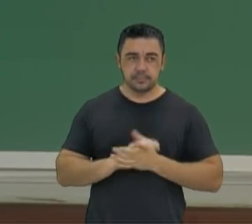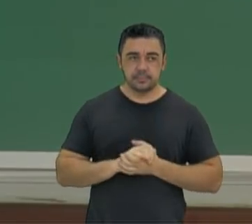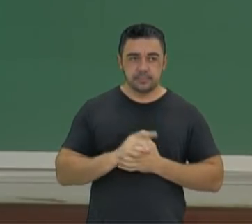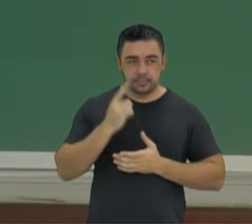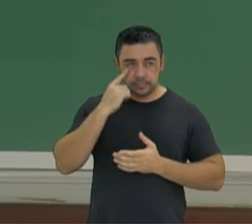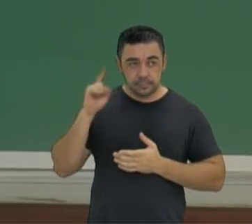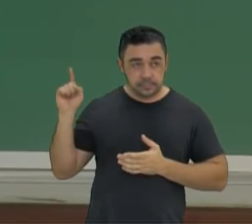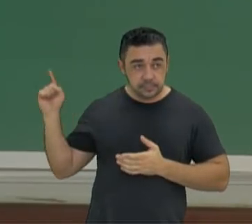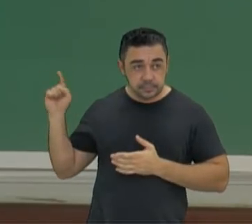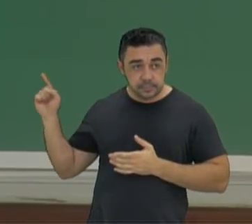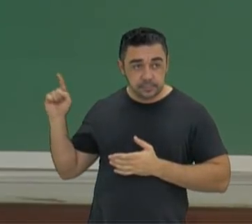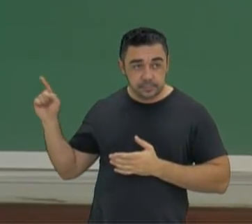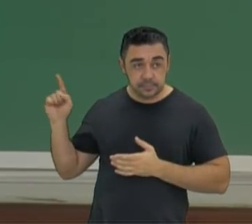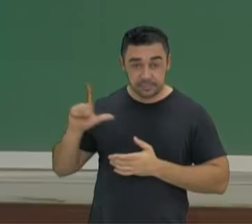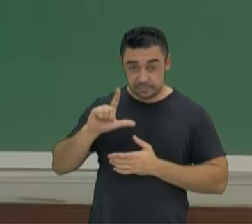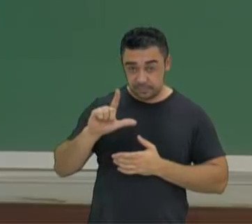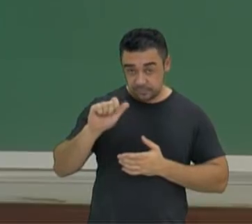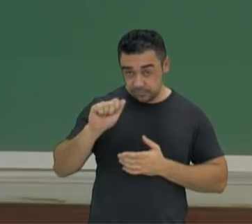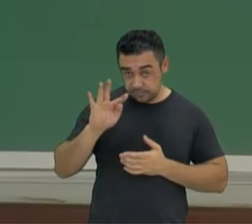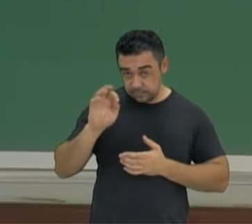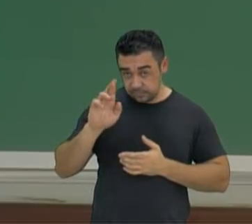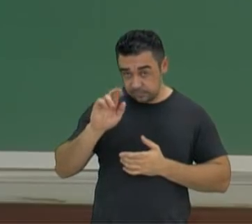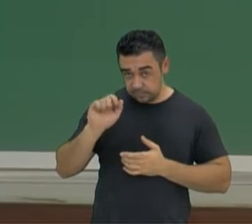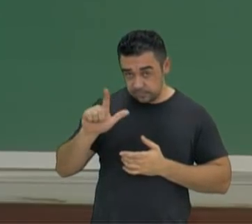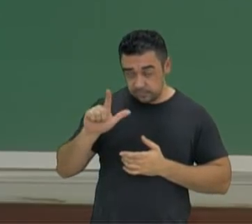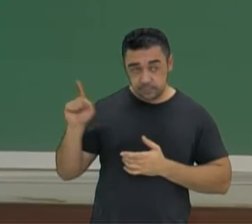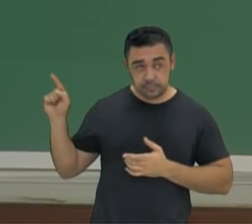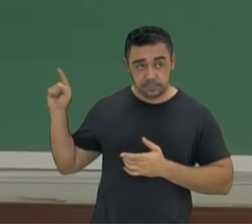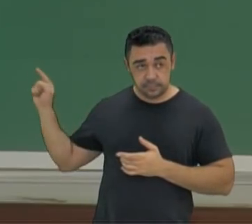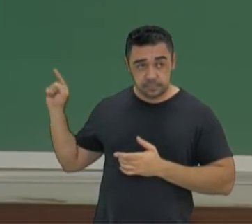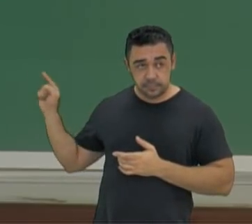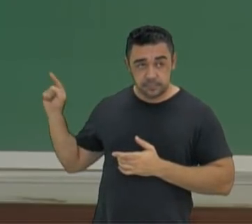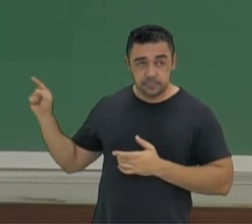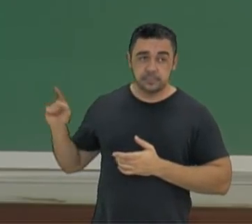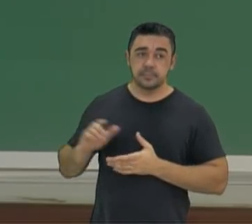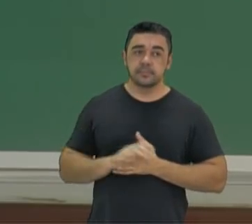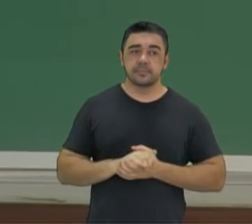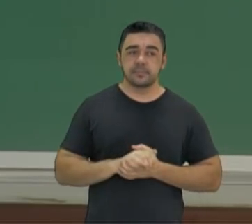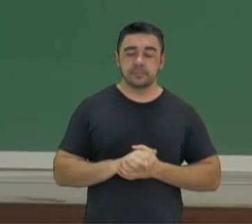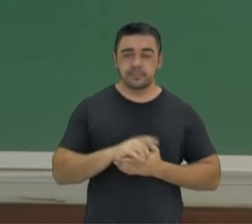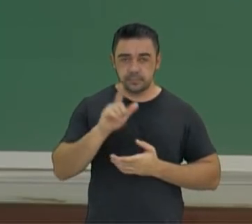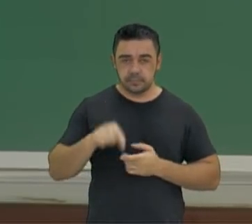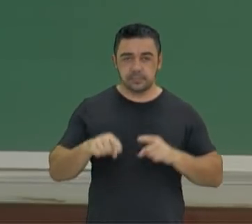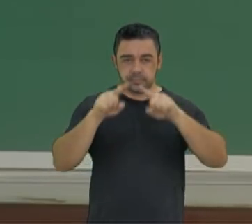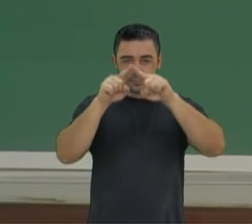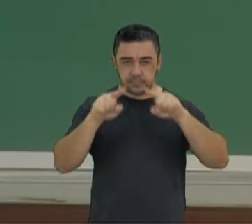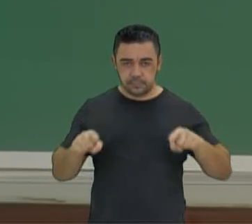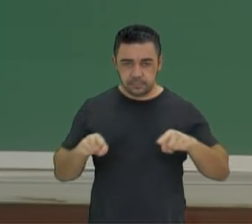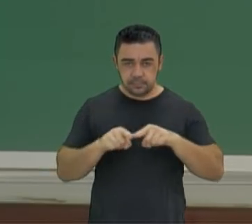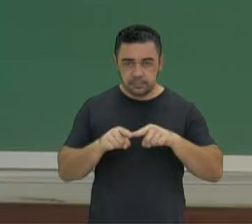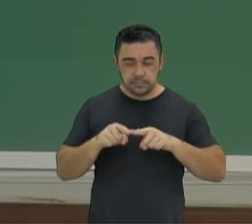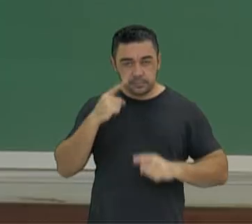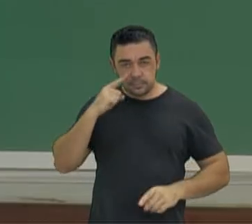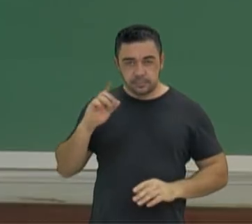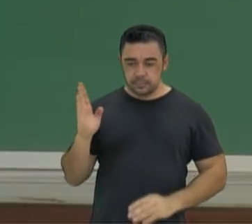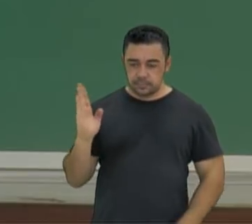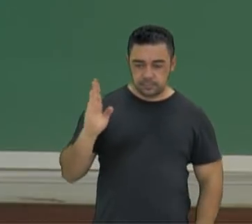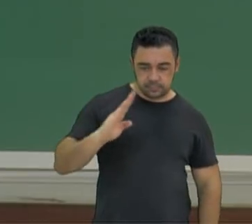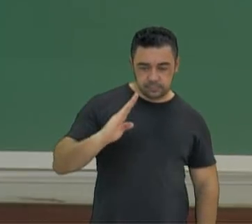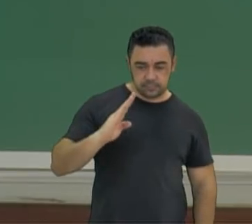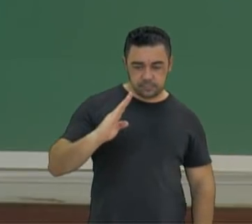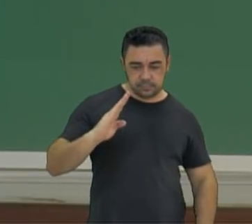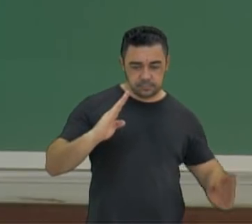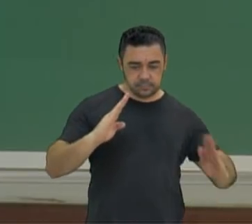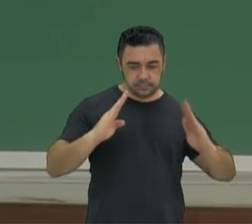a face lateral, né? Aqui a professora está pondo a face lateral, que é o triângulo que forma aqui. Lembrando